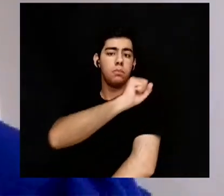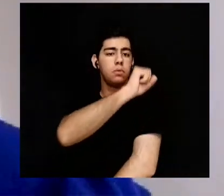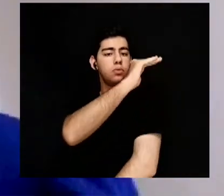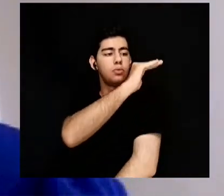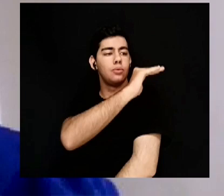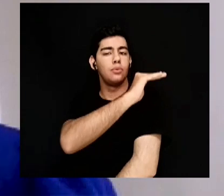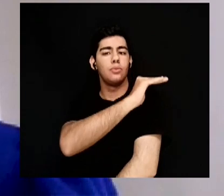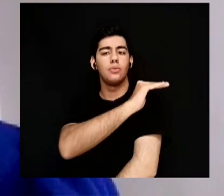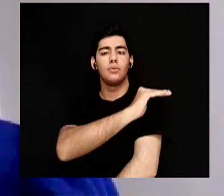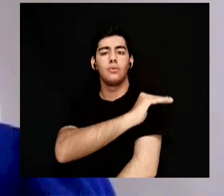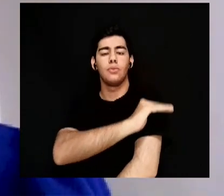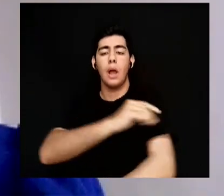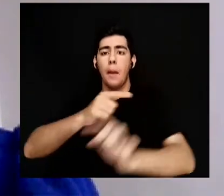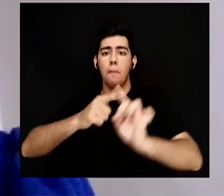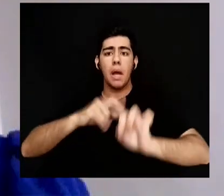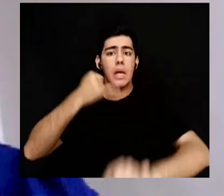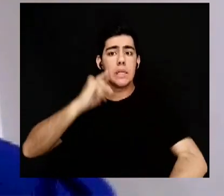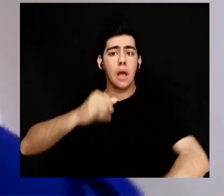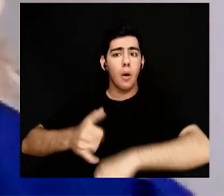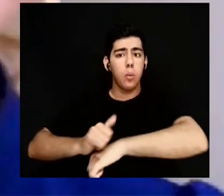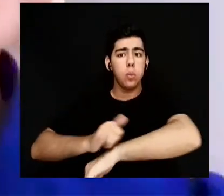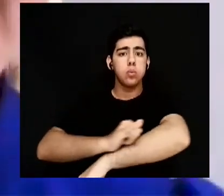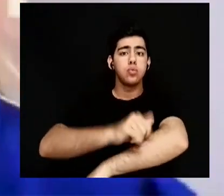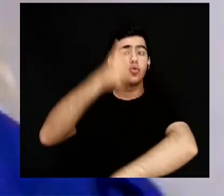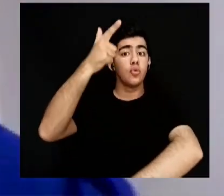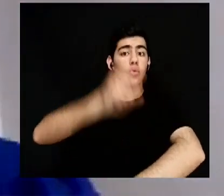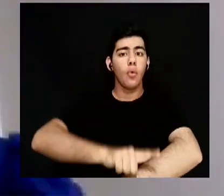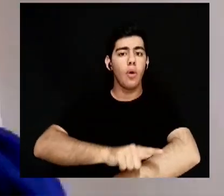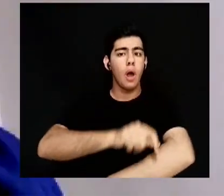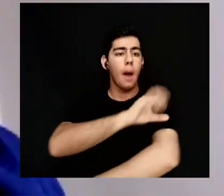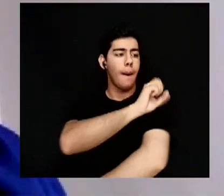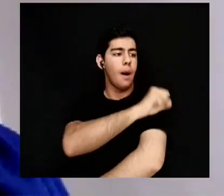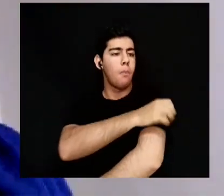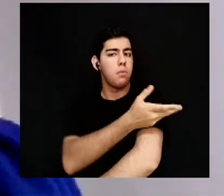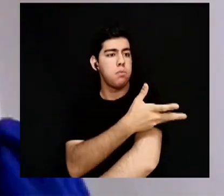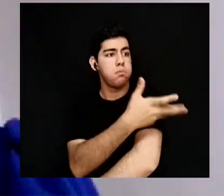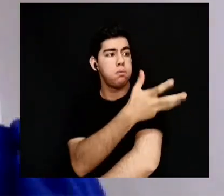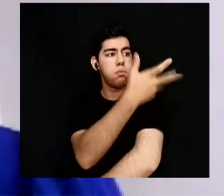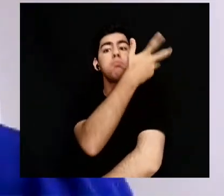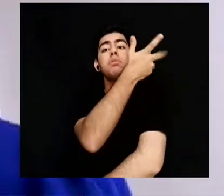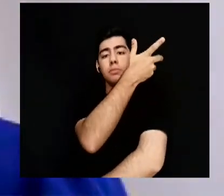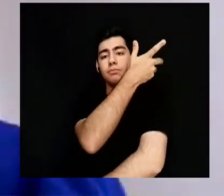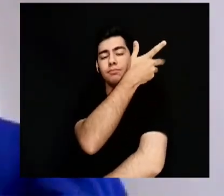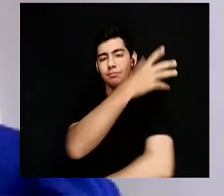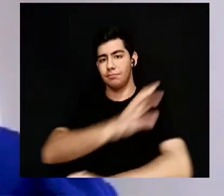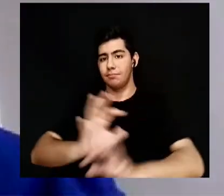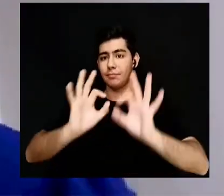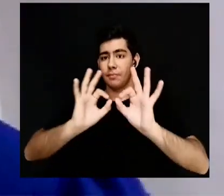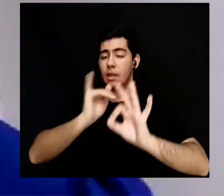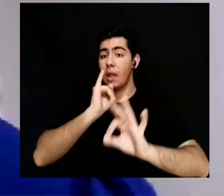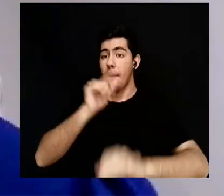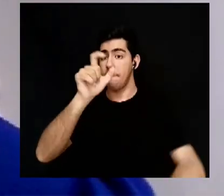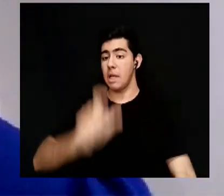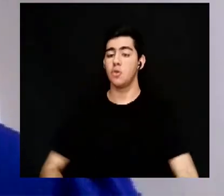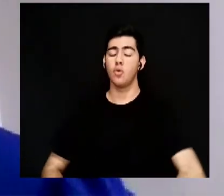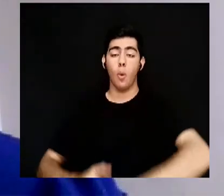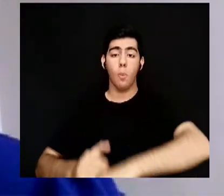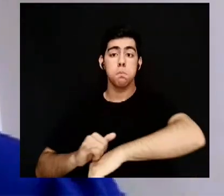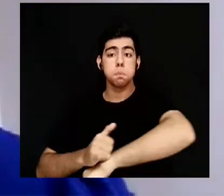É o mesmo raciocínio com obesidade. A pessoa é obesa, emagreceu,